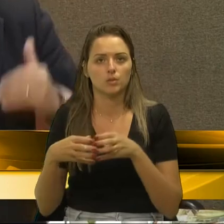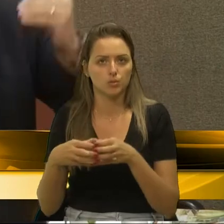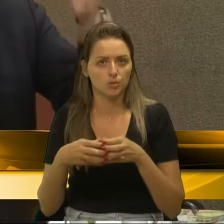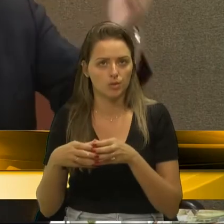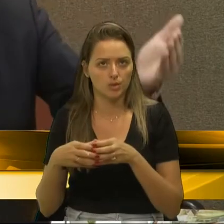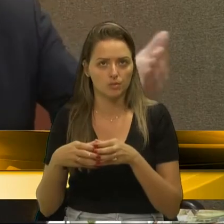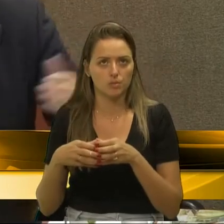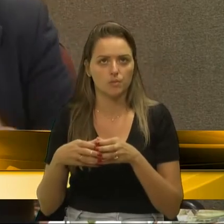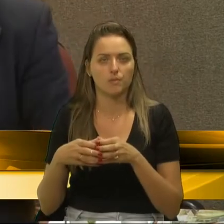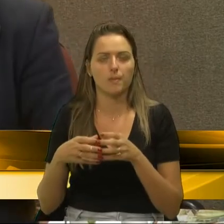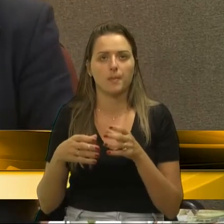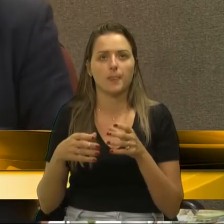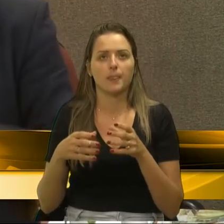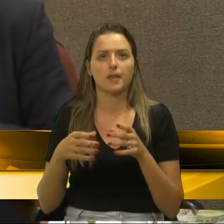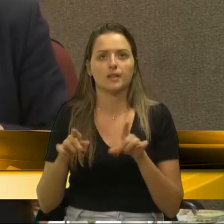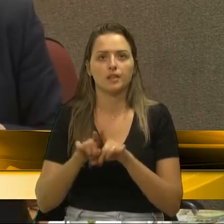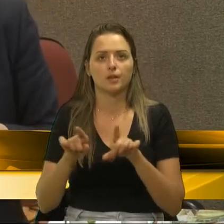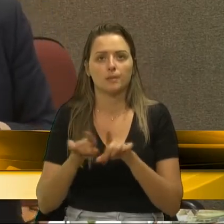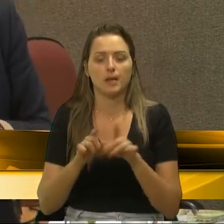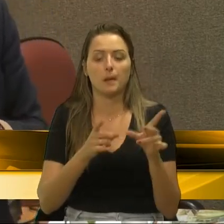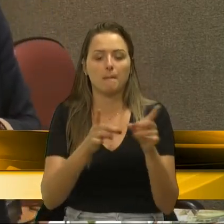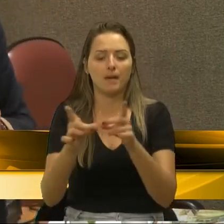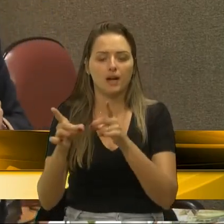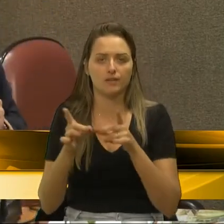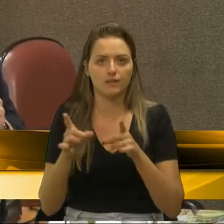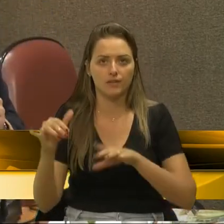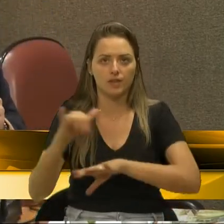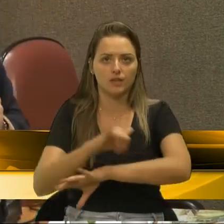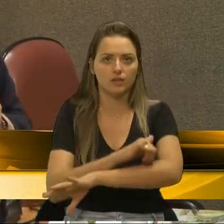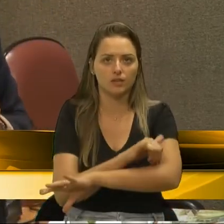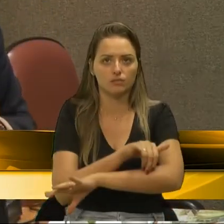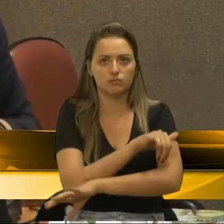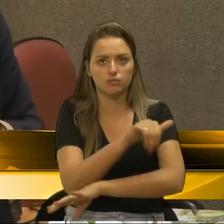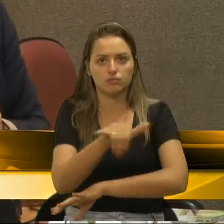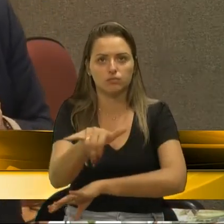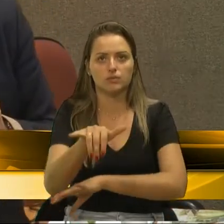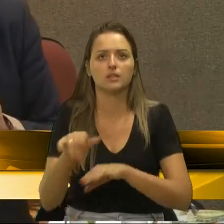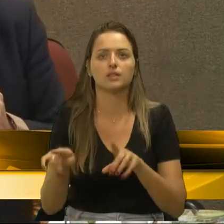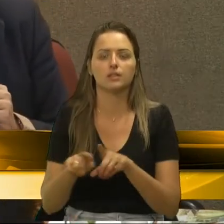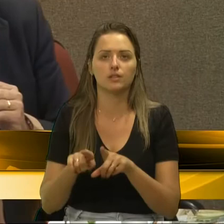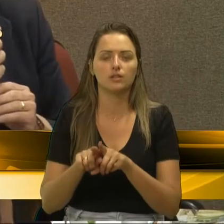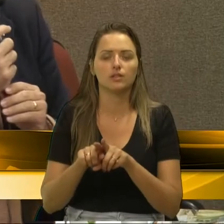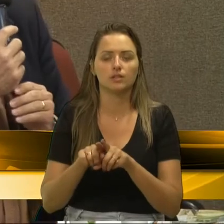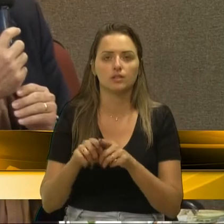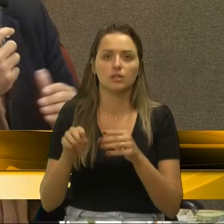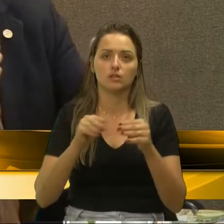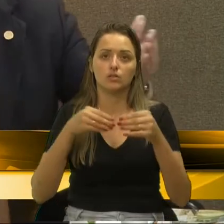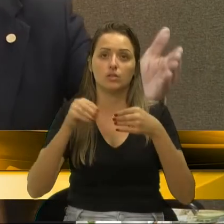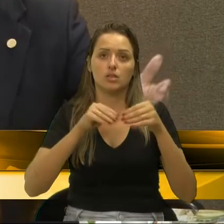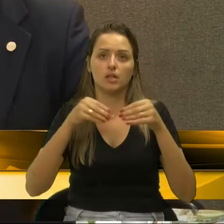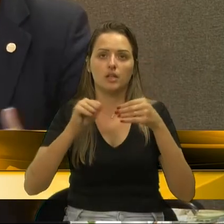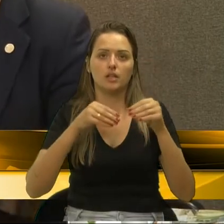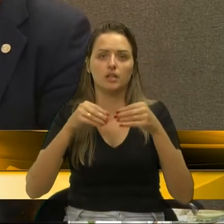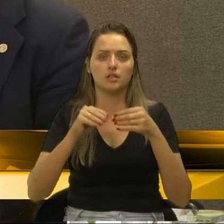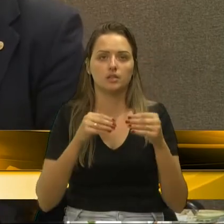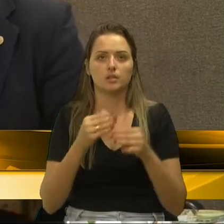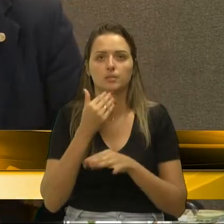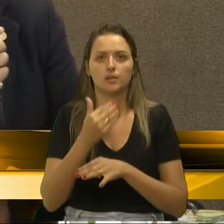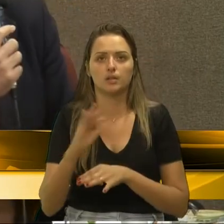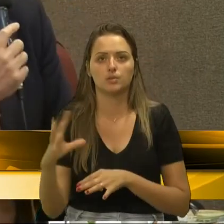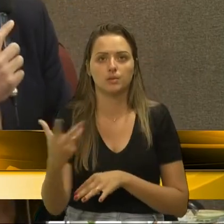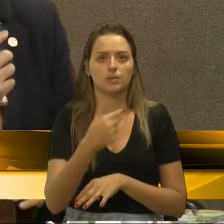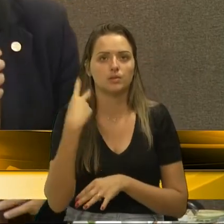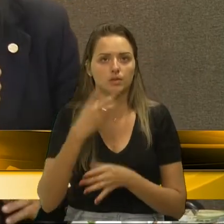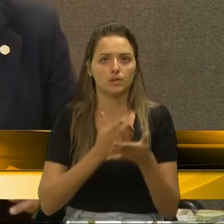para o escoamento, né, da grande produção da nossa indústria metal-mecânica e de plástico do nosso município. Solicito aos vereadores